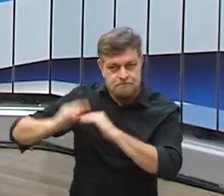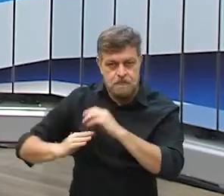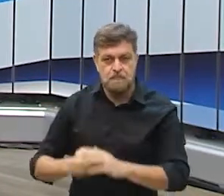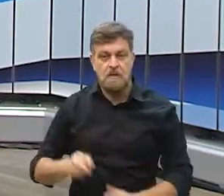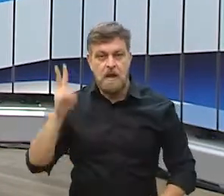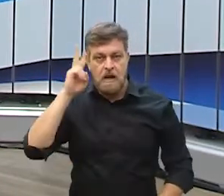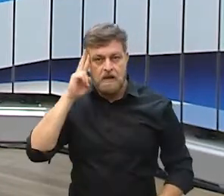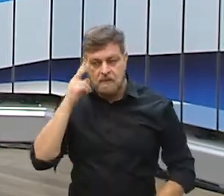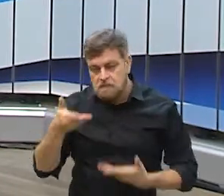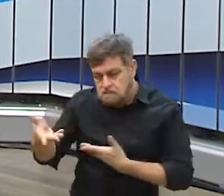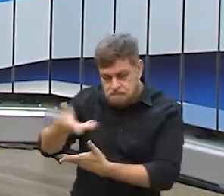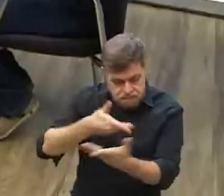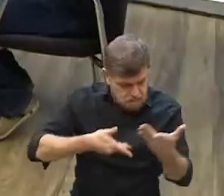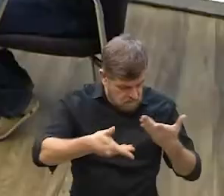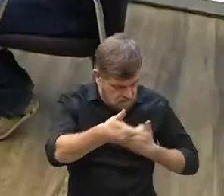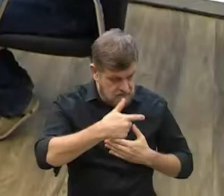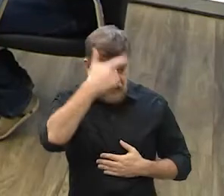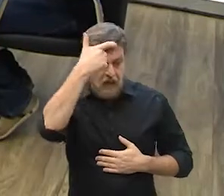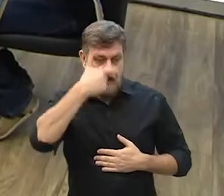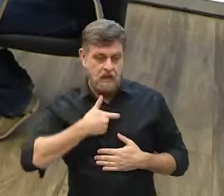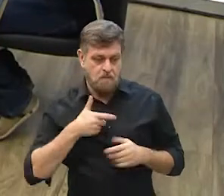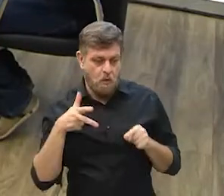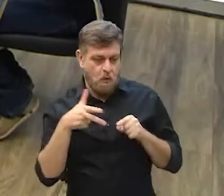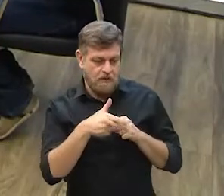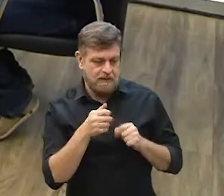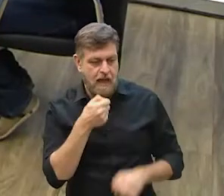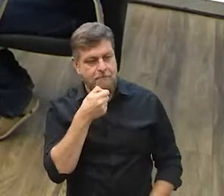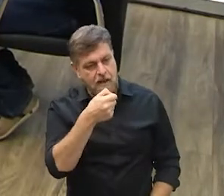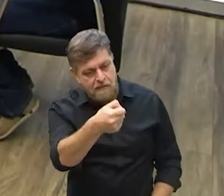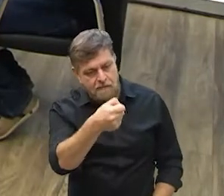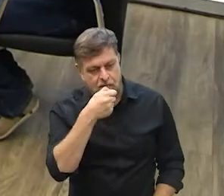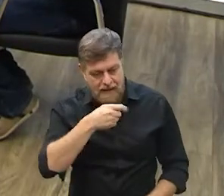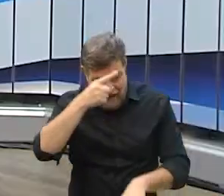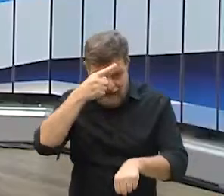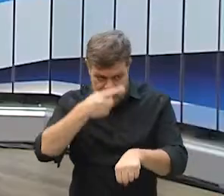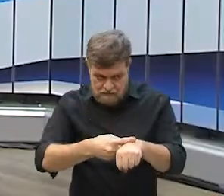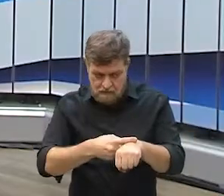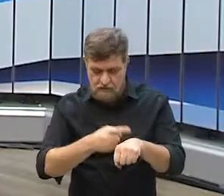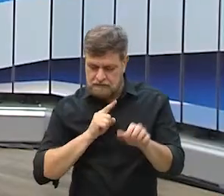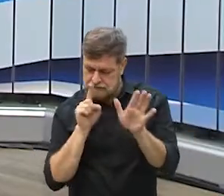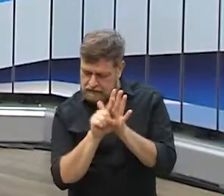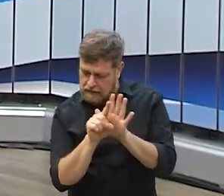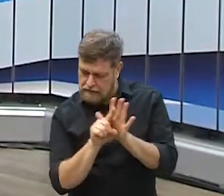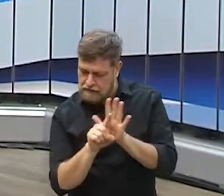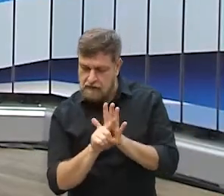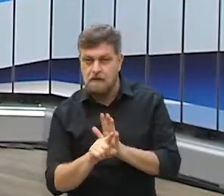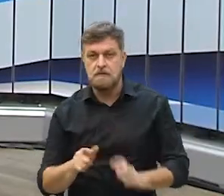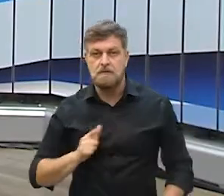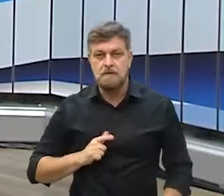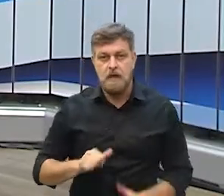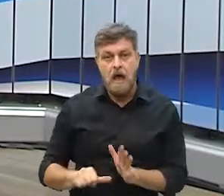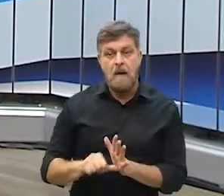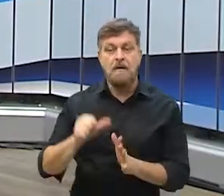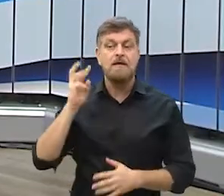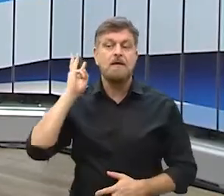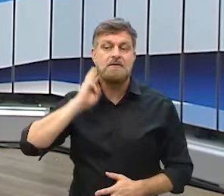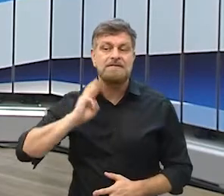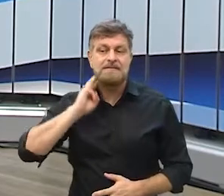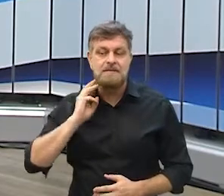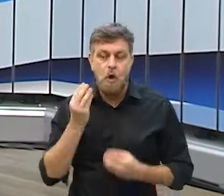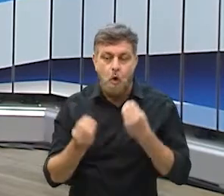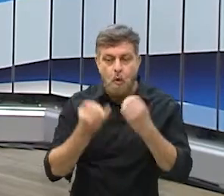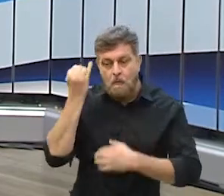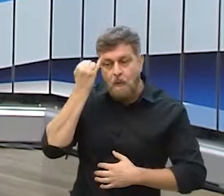debate acontece entre vocês, farei as interrupções apenas quando o necessário. Cecílio Santos, primeiro, como que surgiu a